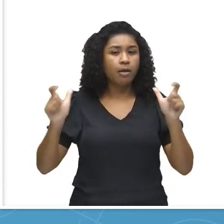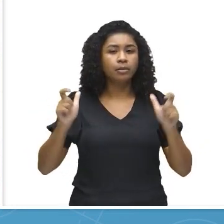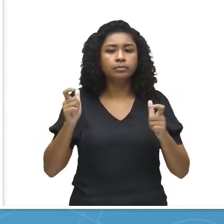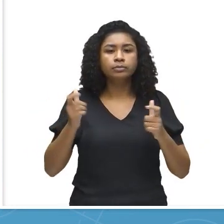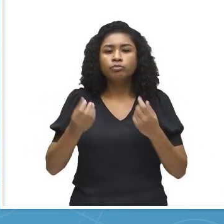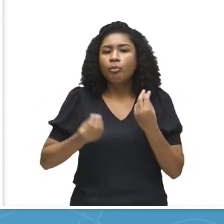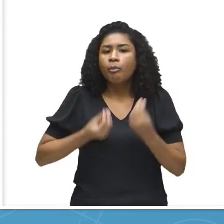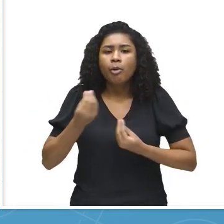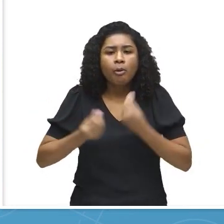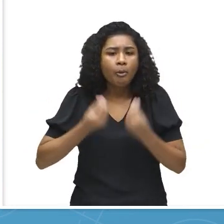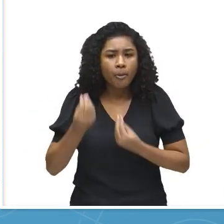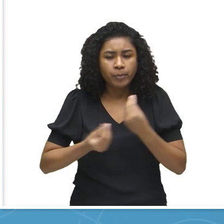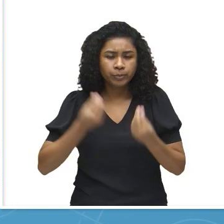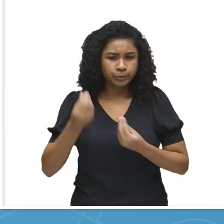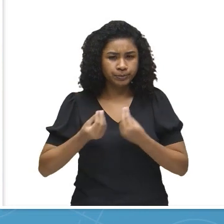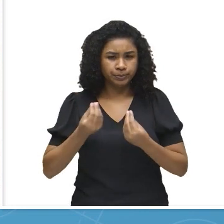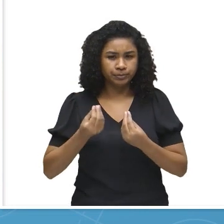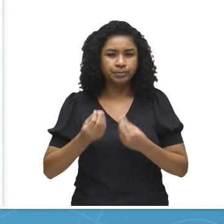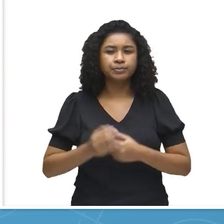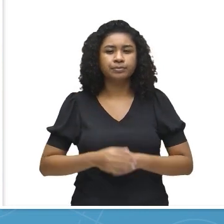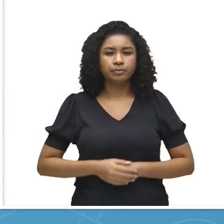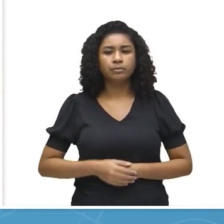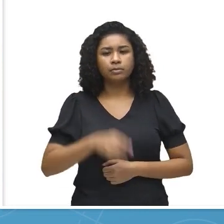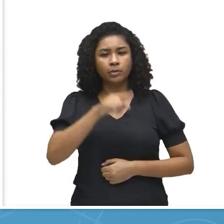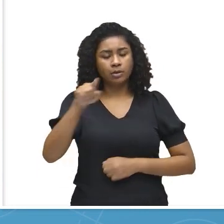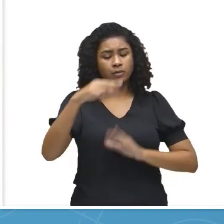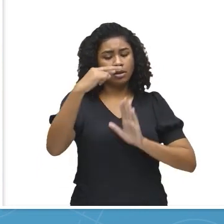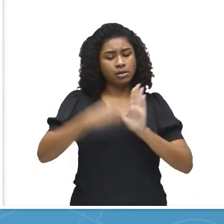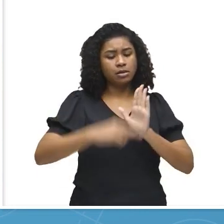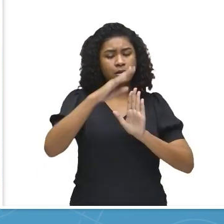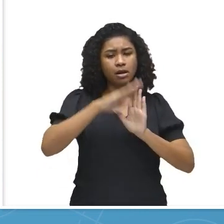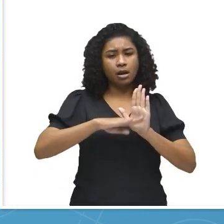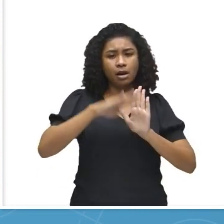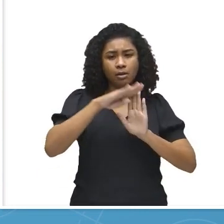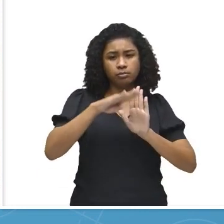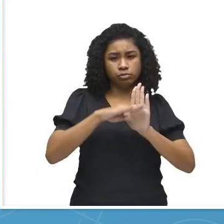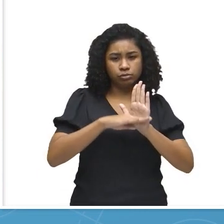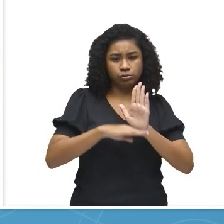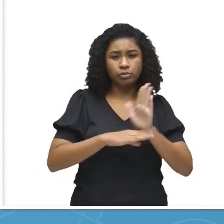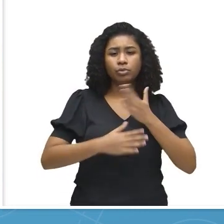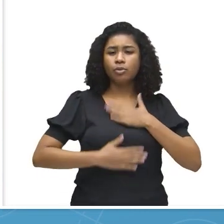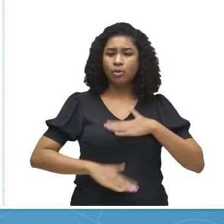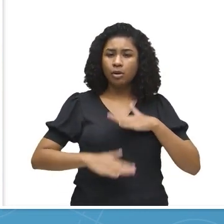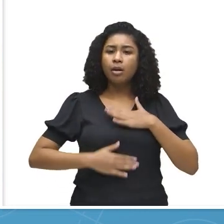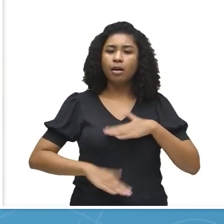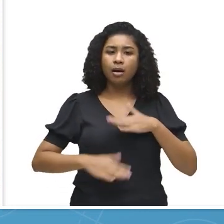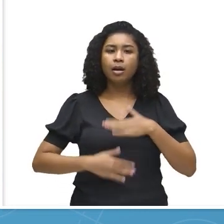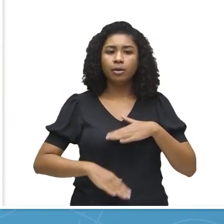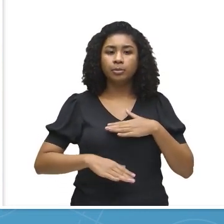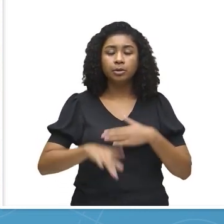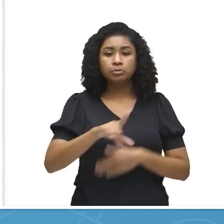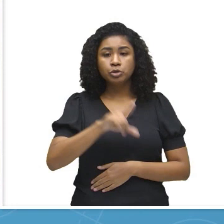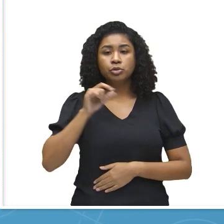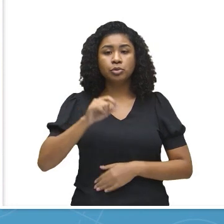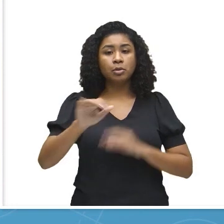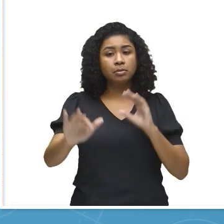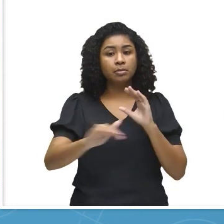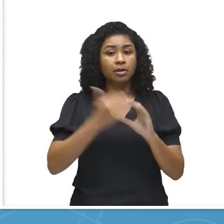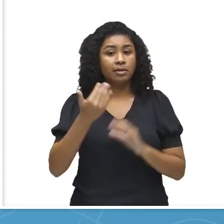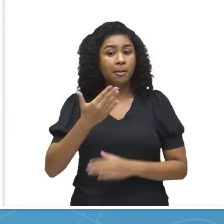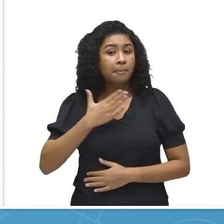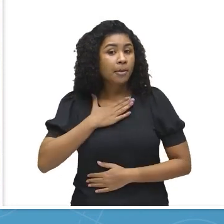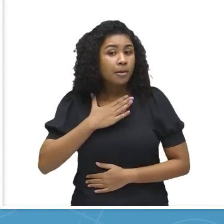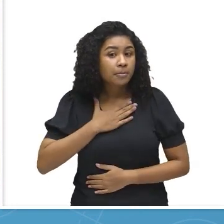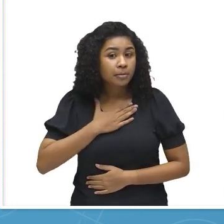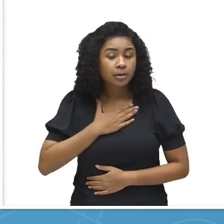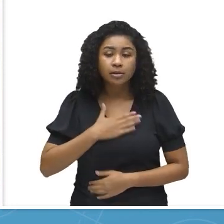para vocês vão ler com calma e vão marcar a alternativa que vocês acham aquela que mais se enquadra com o enunciado.